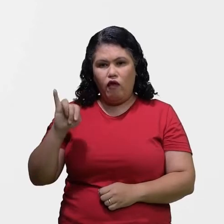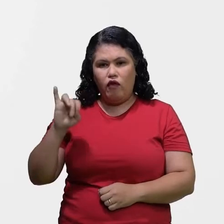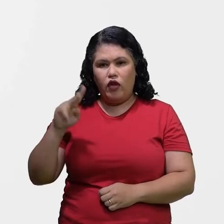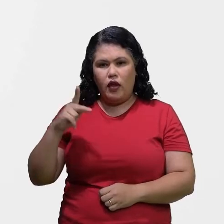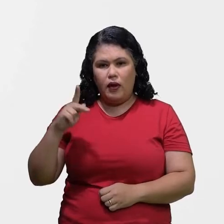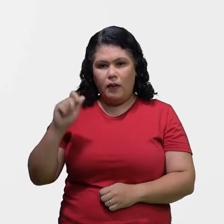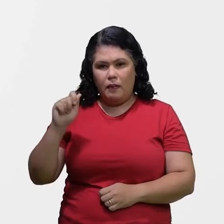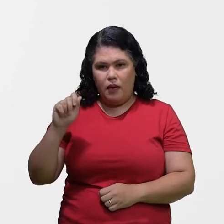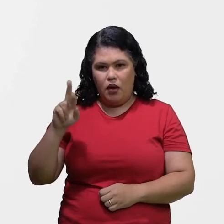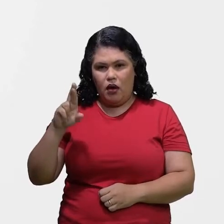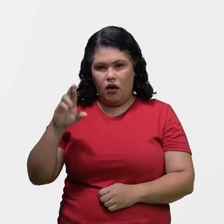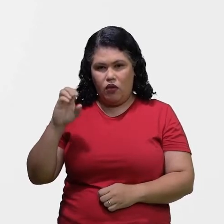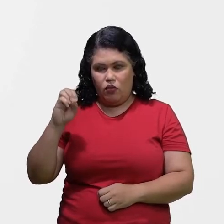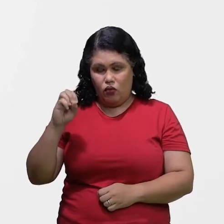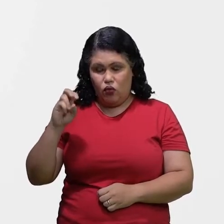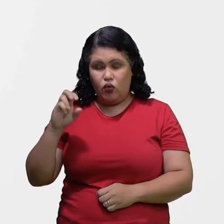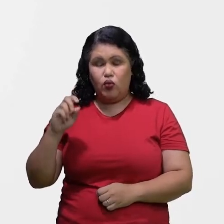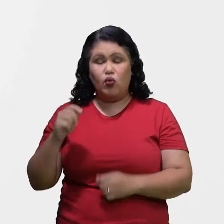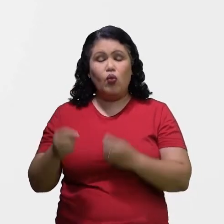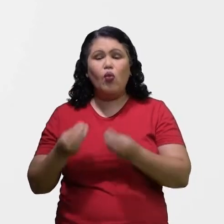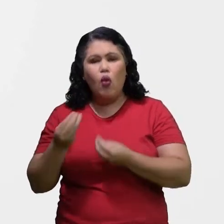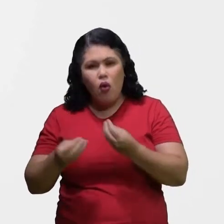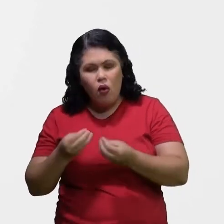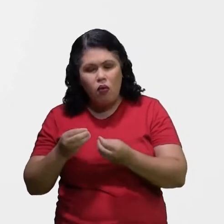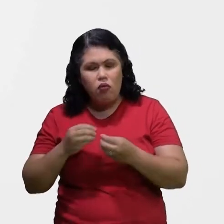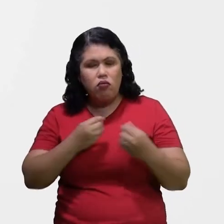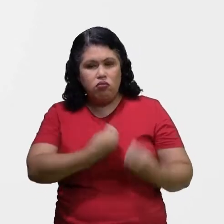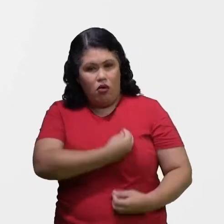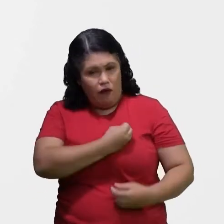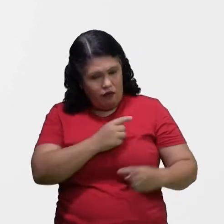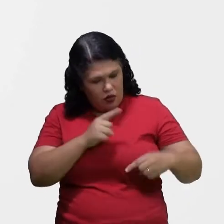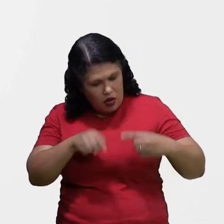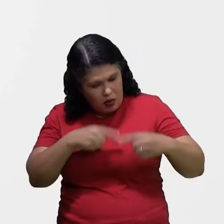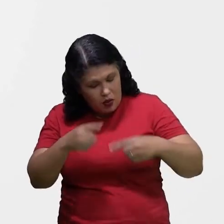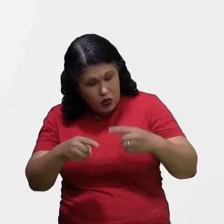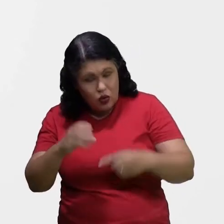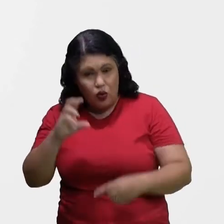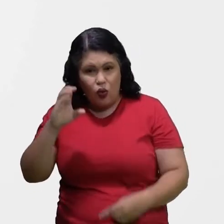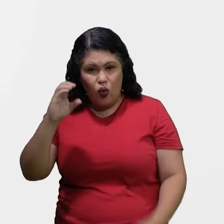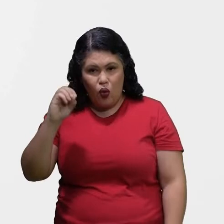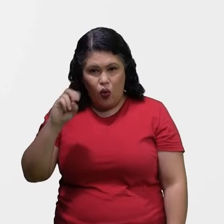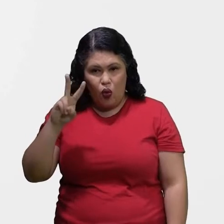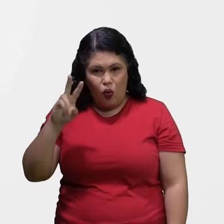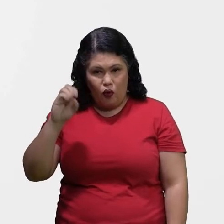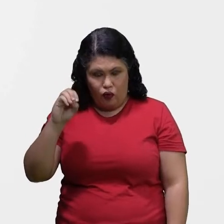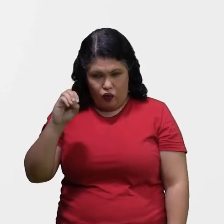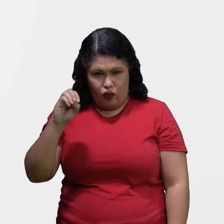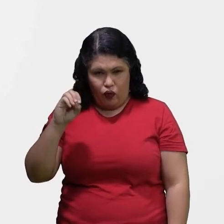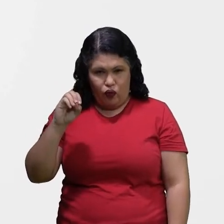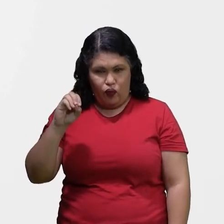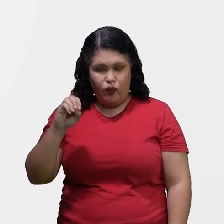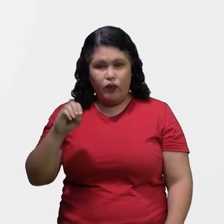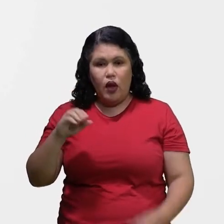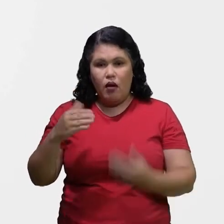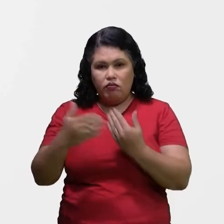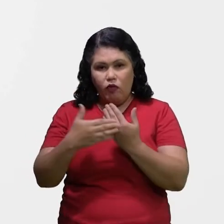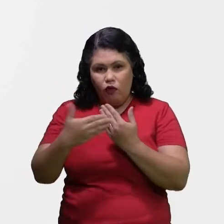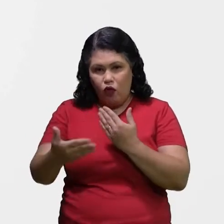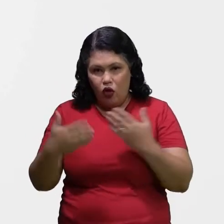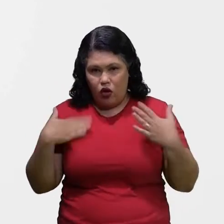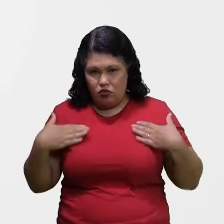Ovíparos se reproduzem por óvulos e a fecundação é fora do corpo, é externa, tá bom? Isso são características muito